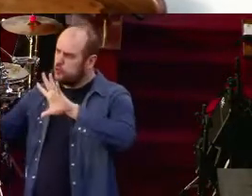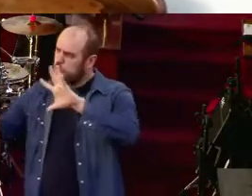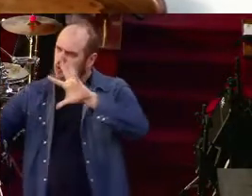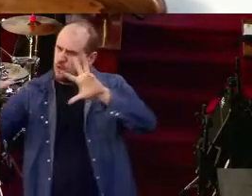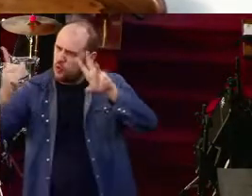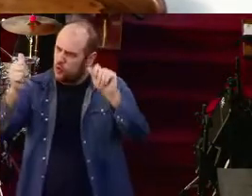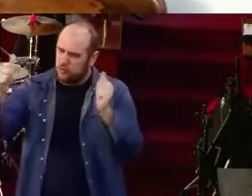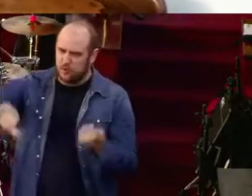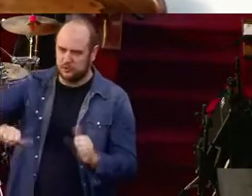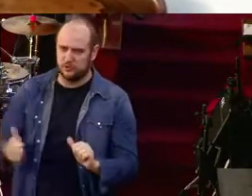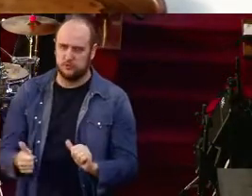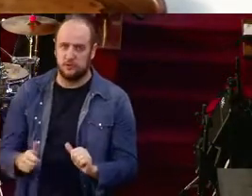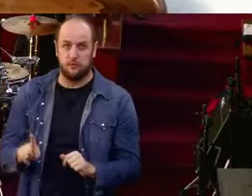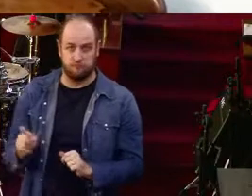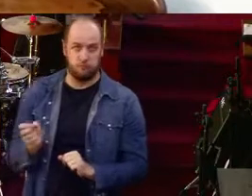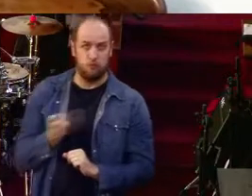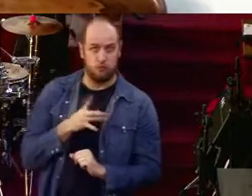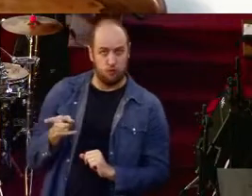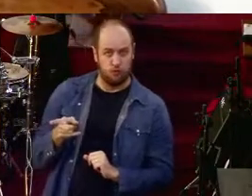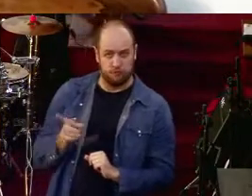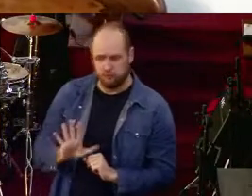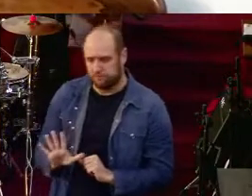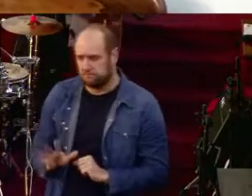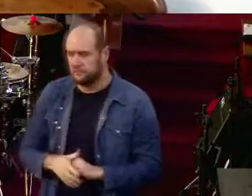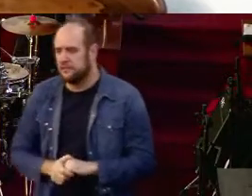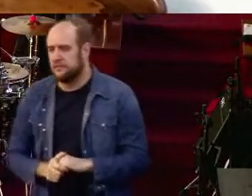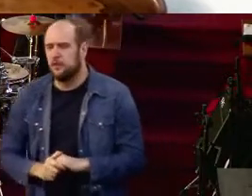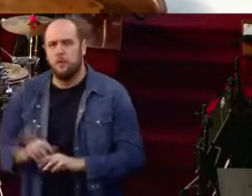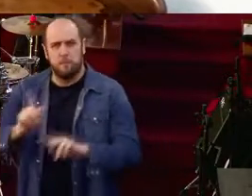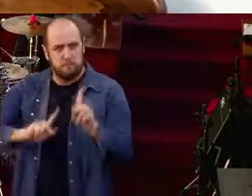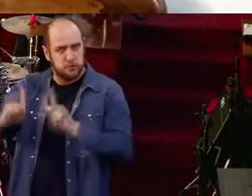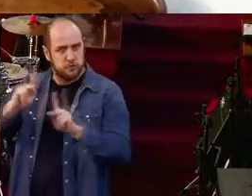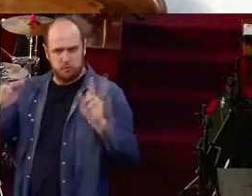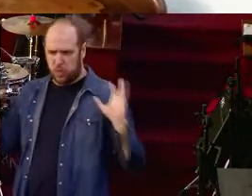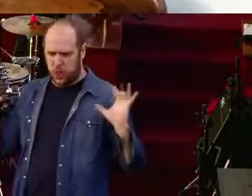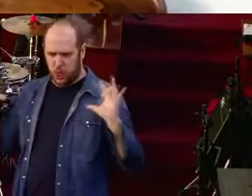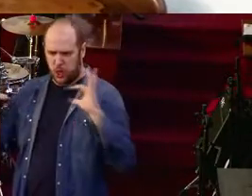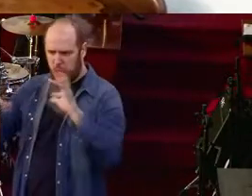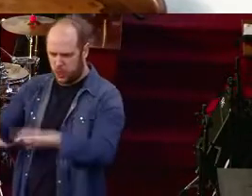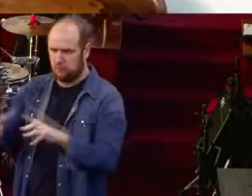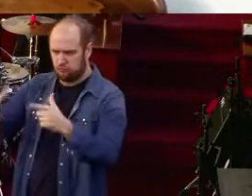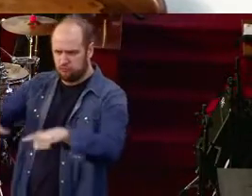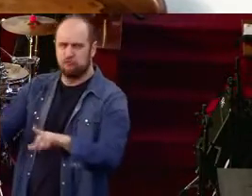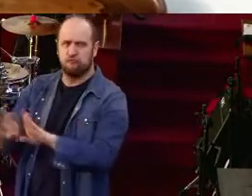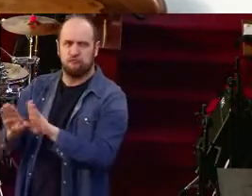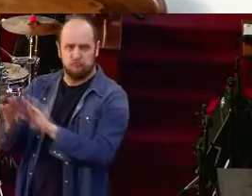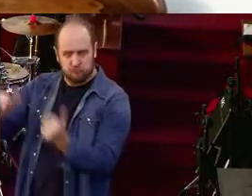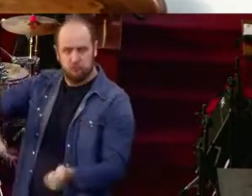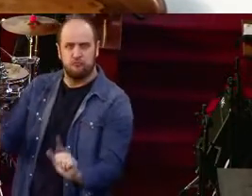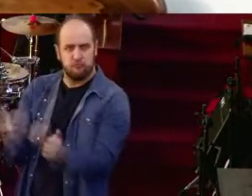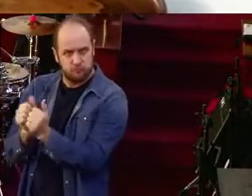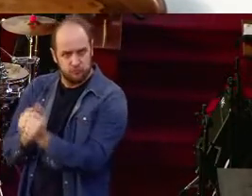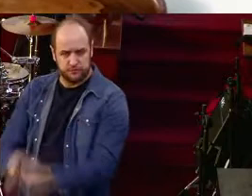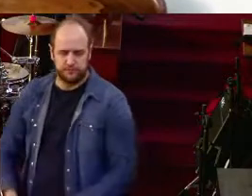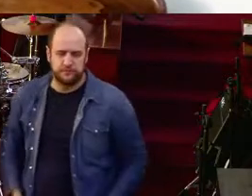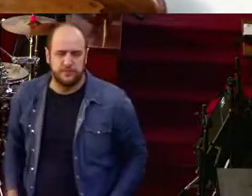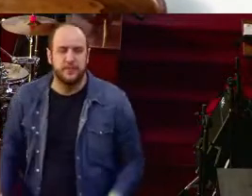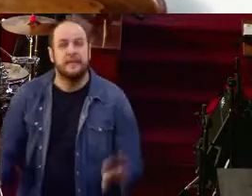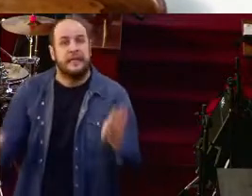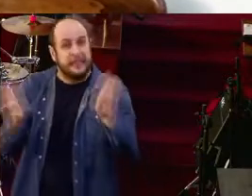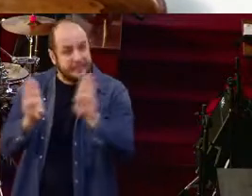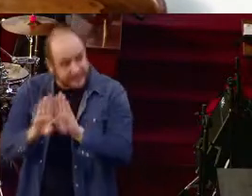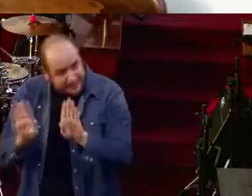isso é um elemento novo aqui, significa que muita gente estava fazendo isso. Também o foi